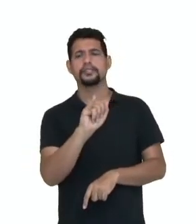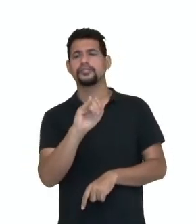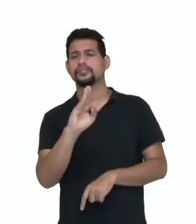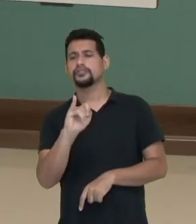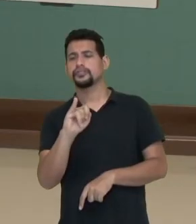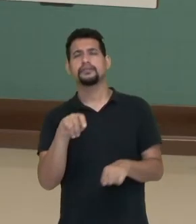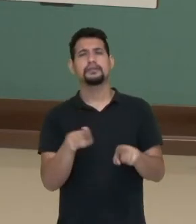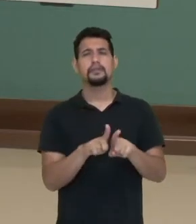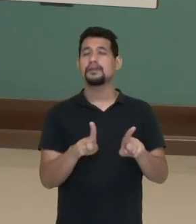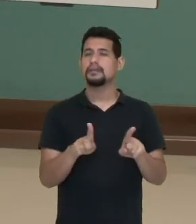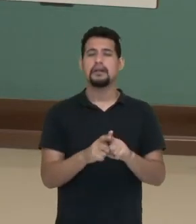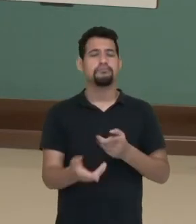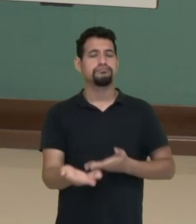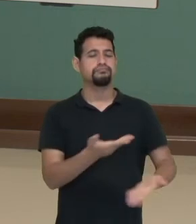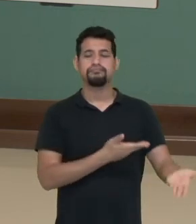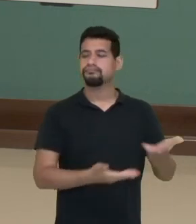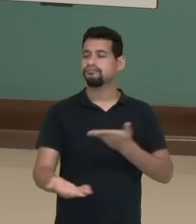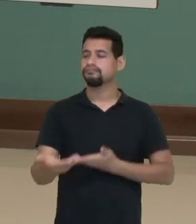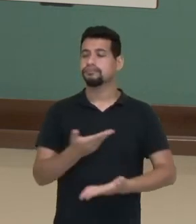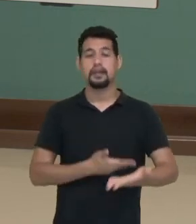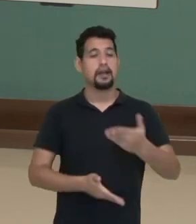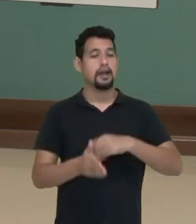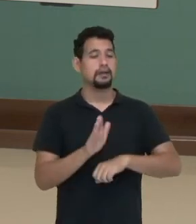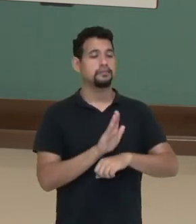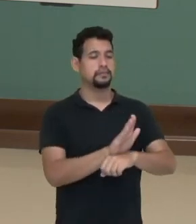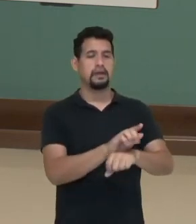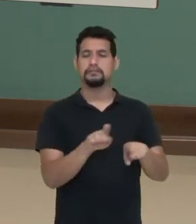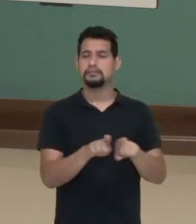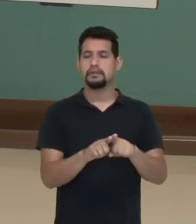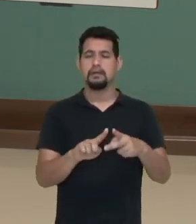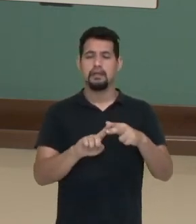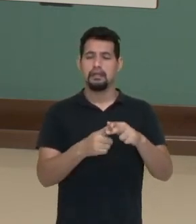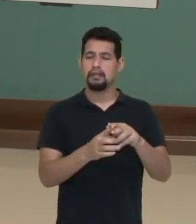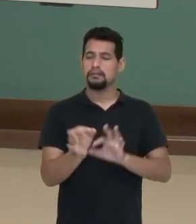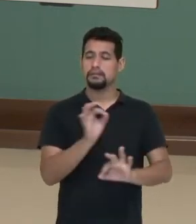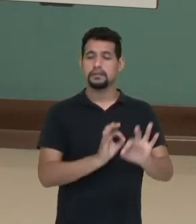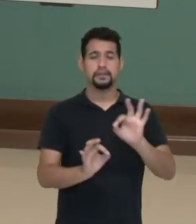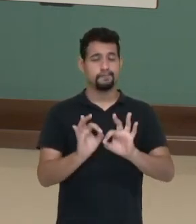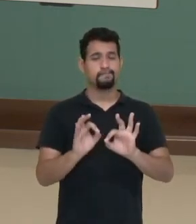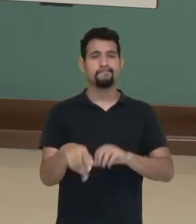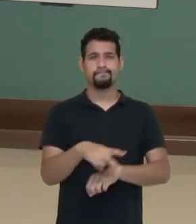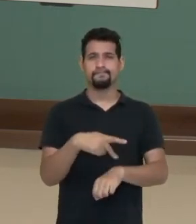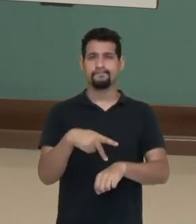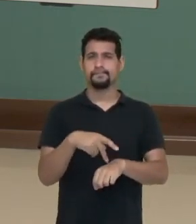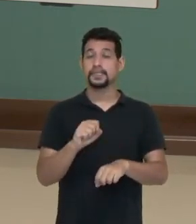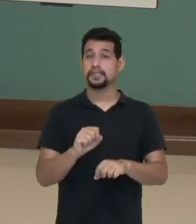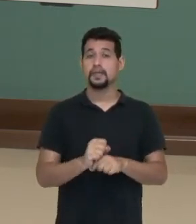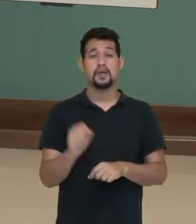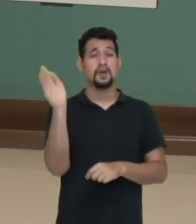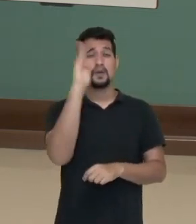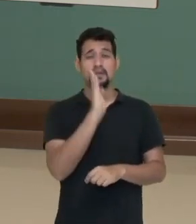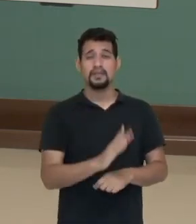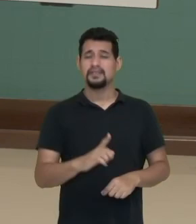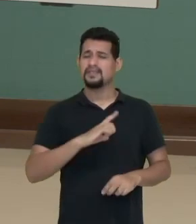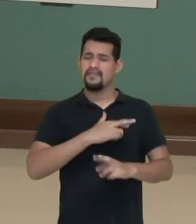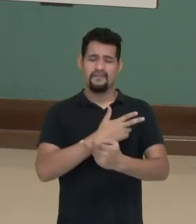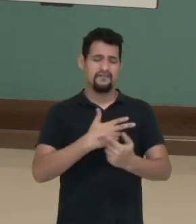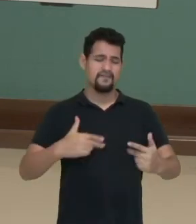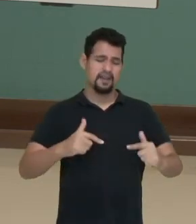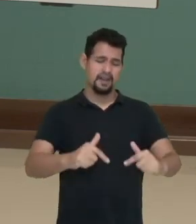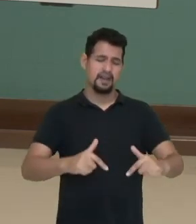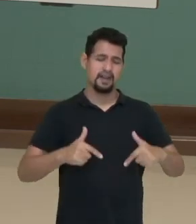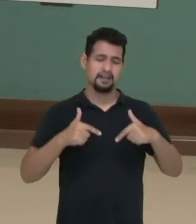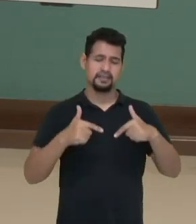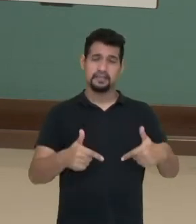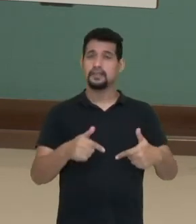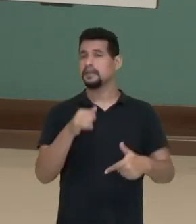de solidariedade, ajudar na manutenção da ordem desse país. O Brasil se envolveu então em várias ações, como